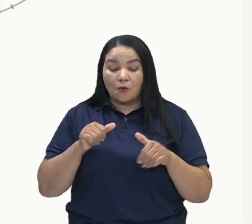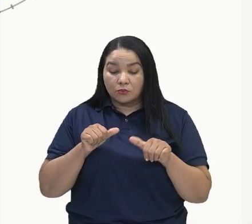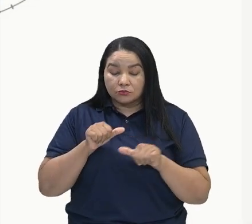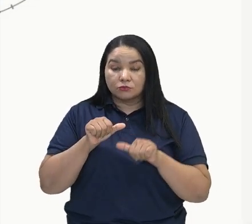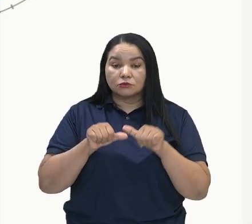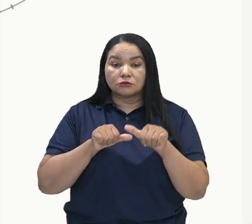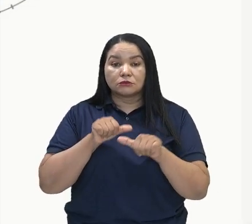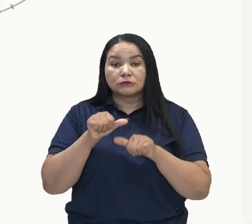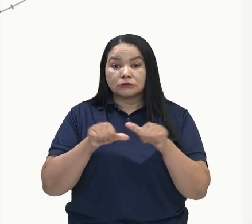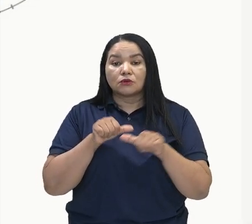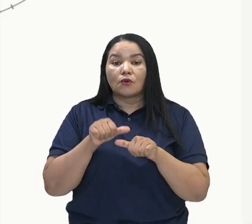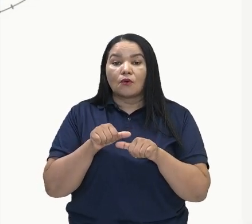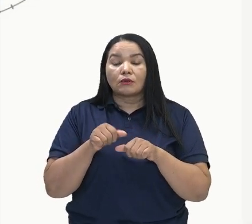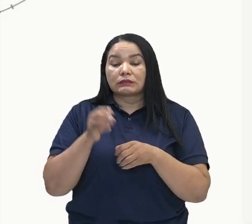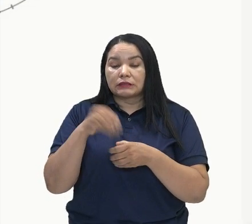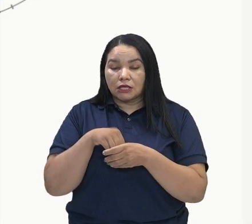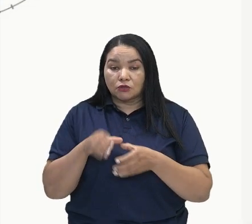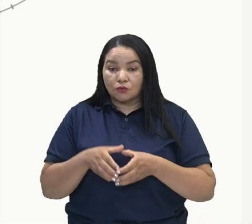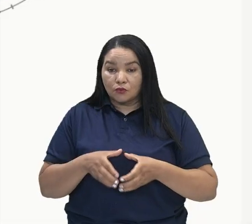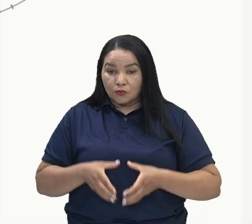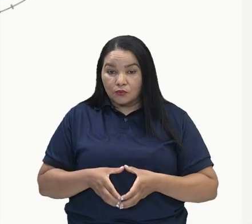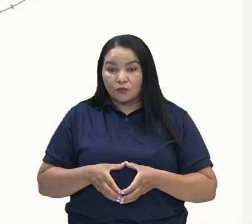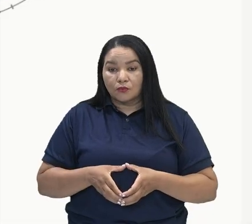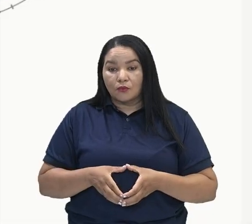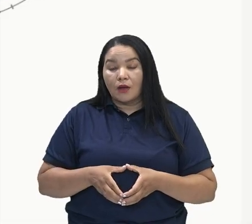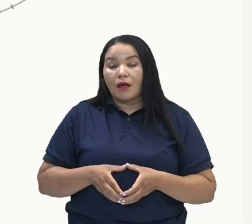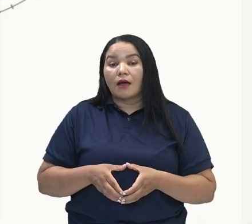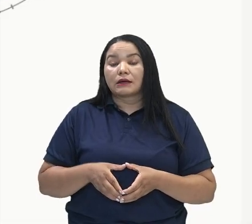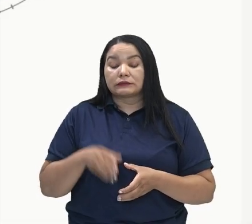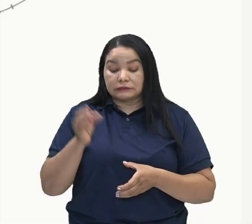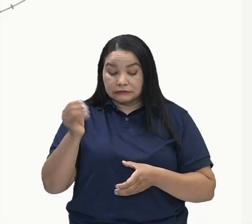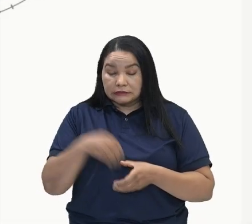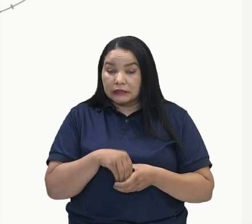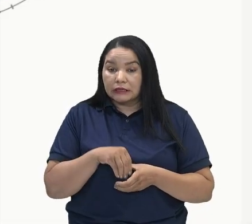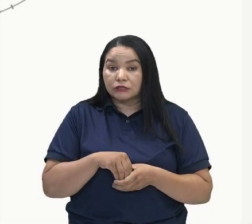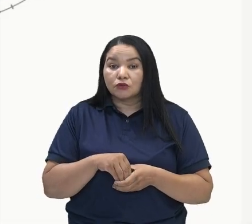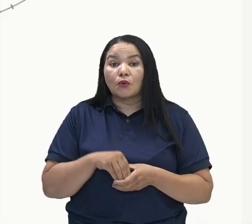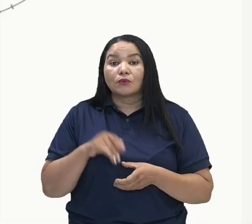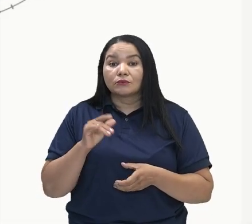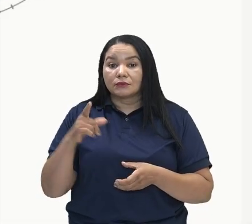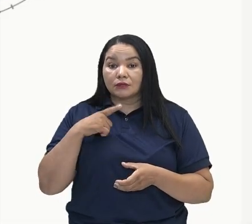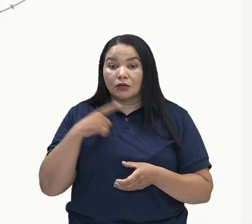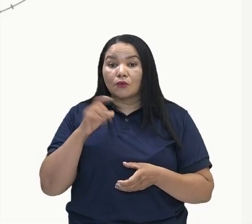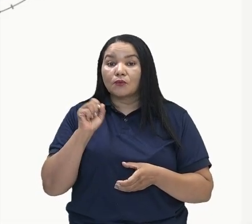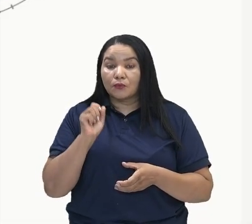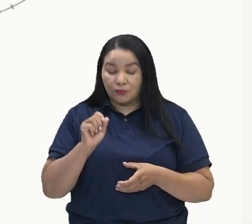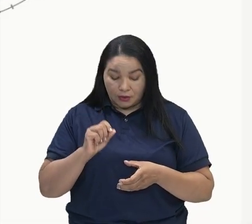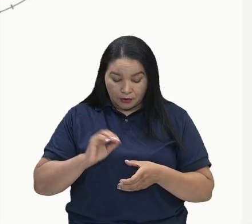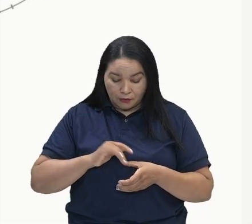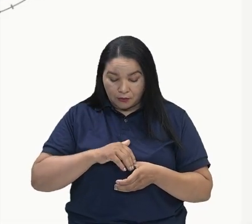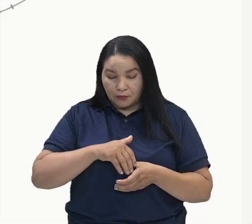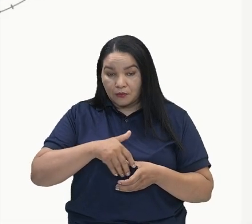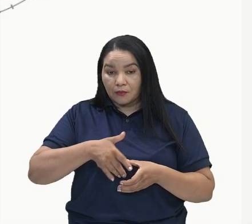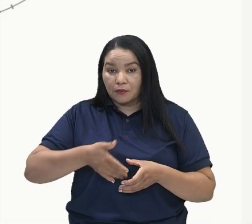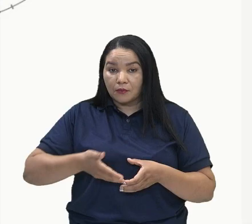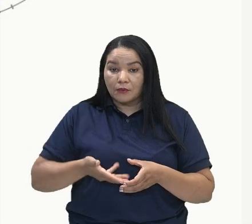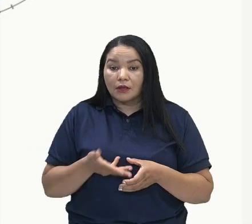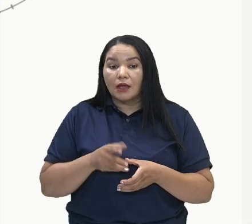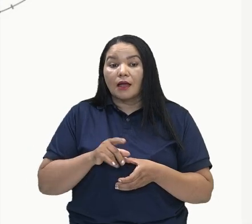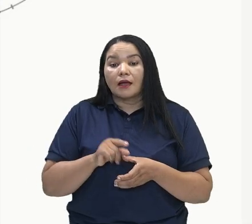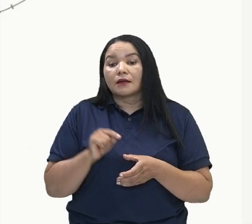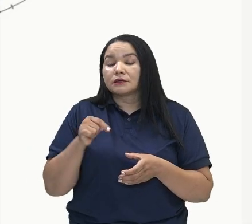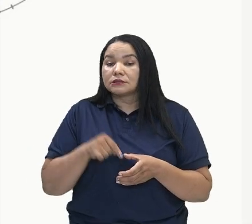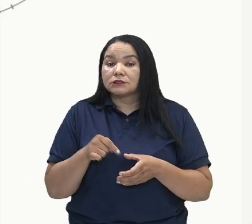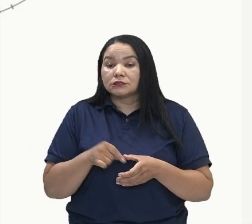útero feminino a gente tem aí o endométrio, que é um tecido que vai ser preparado, né, para receber então